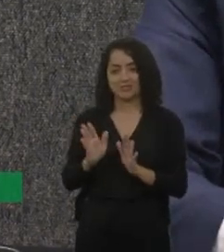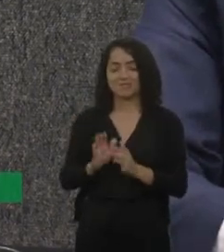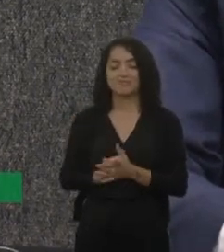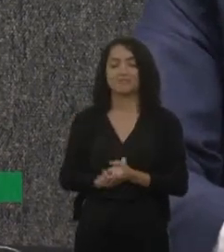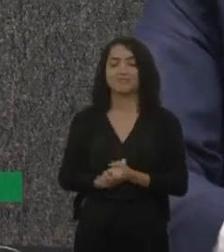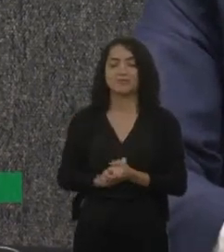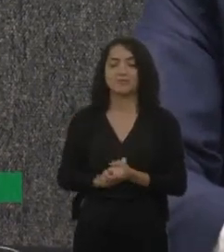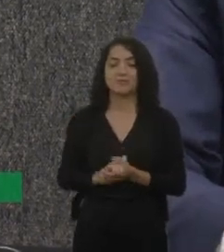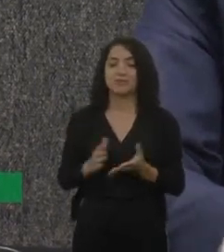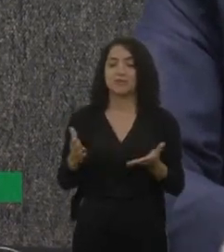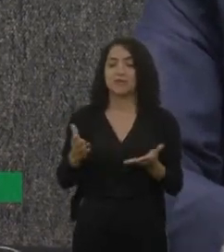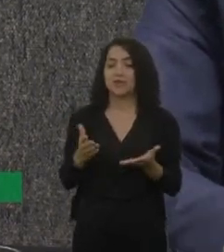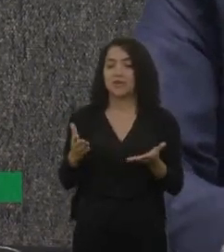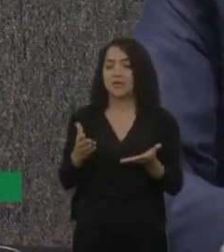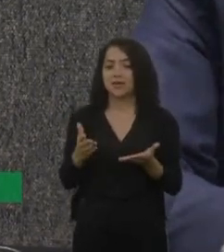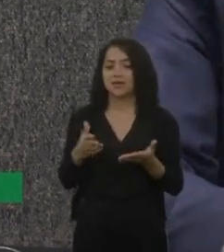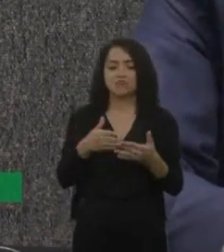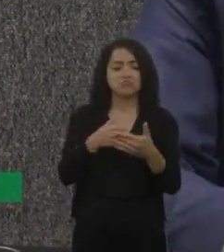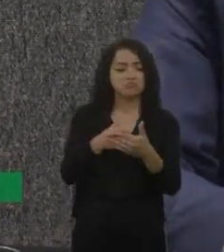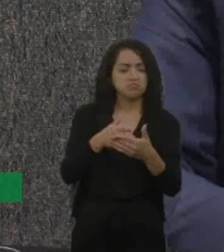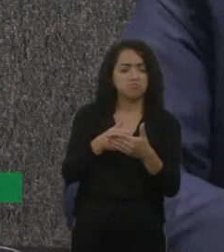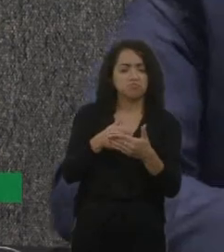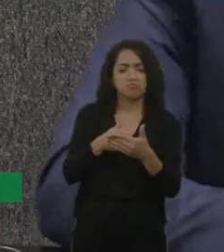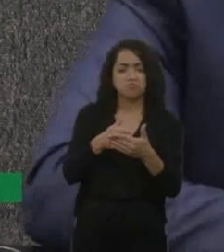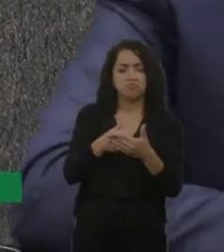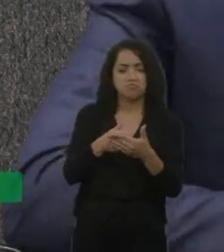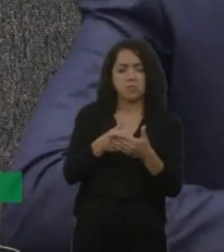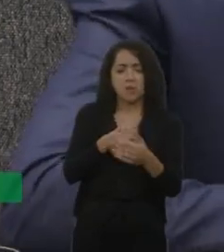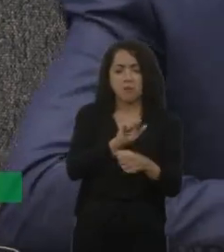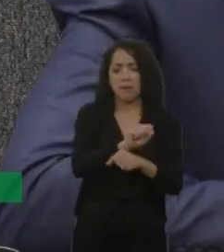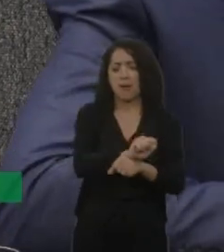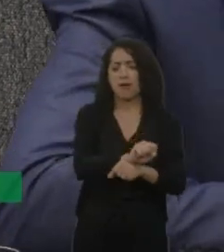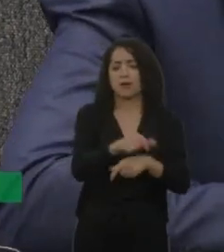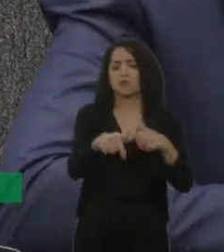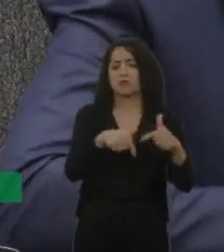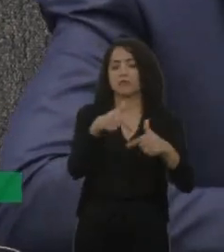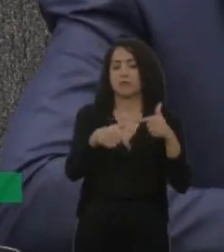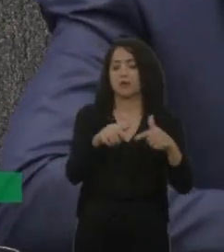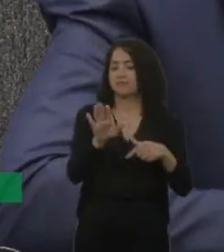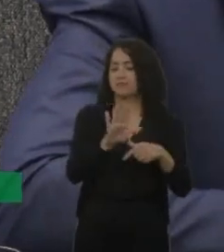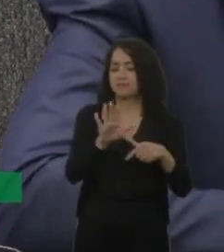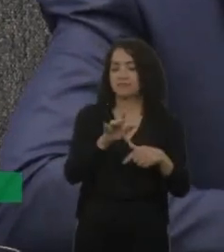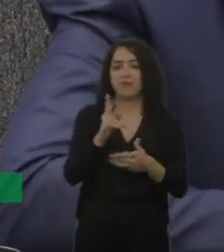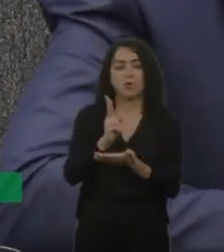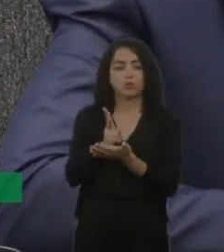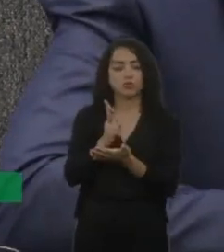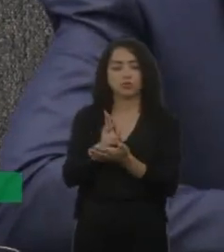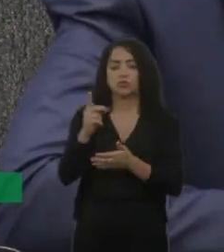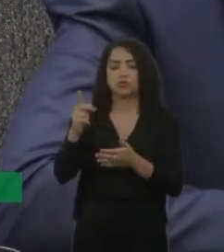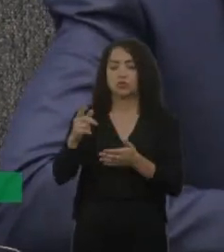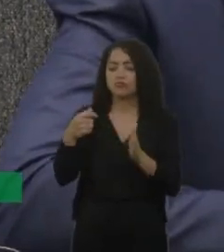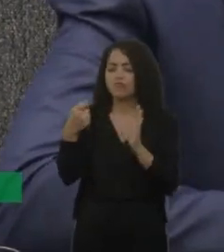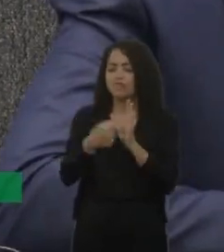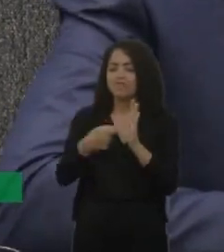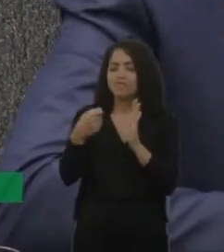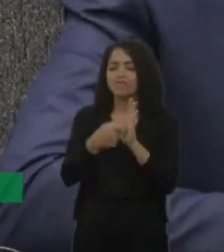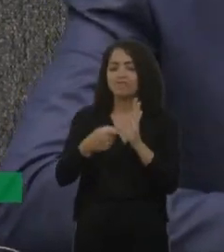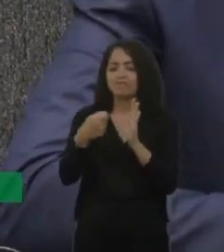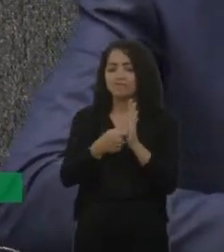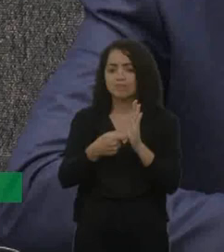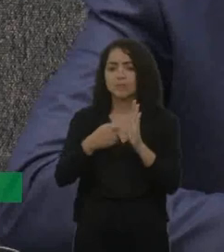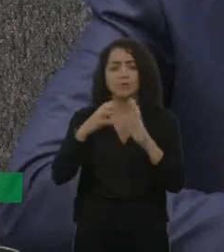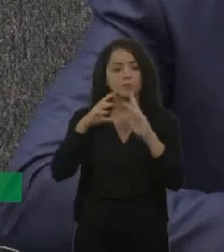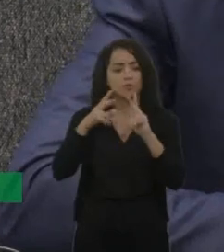ela não se limitou em parar o trabalho ali. Ela continuou lutando por todas as